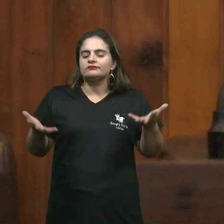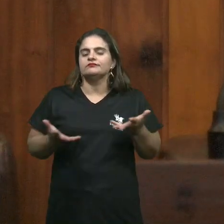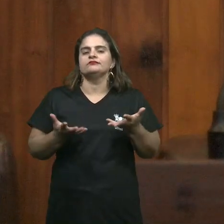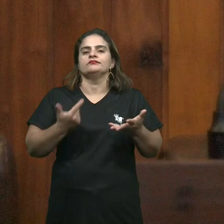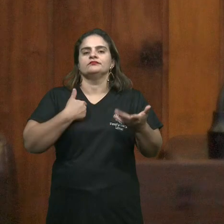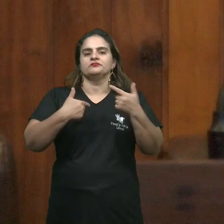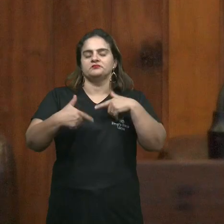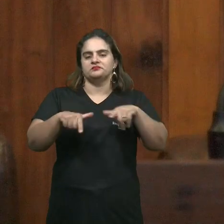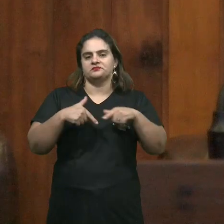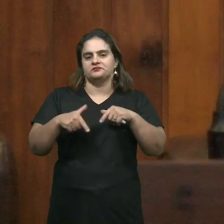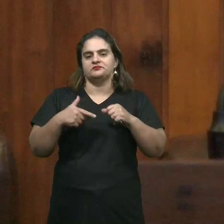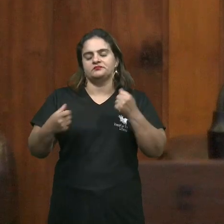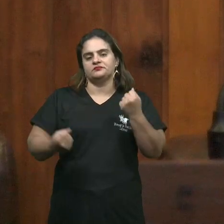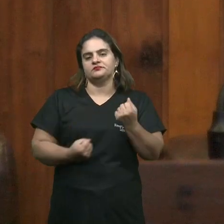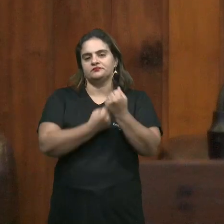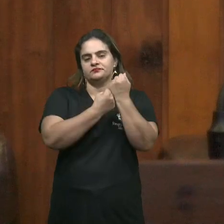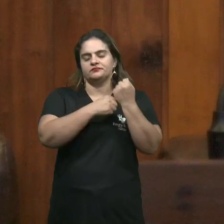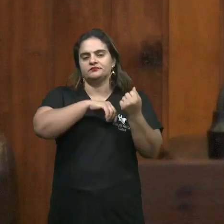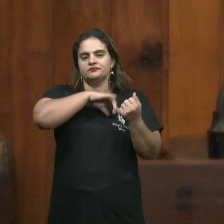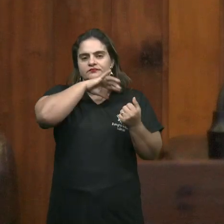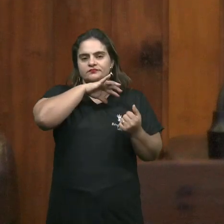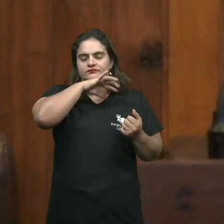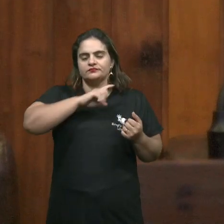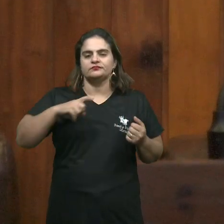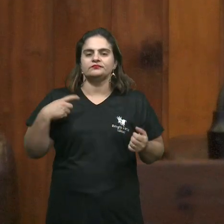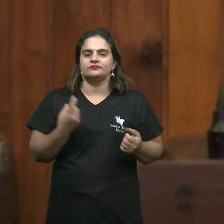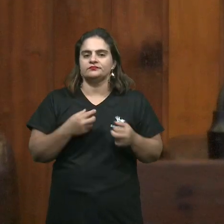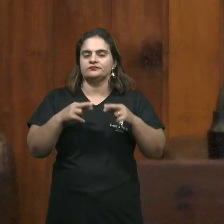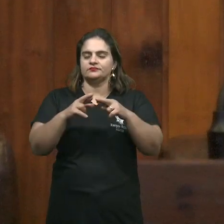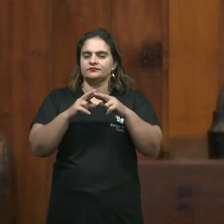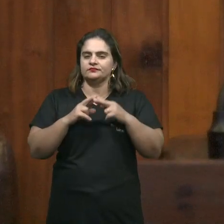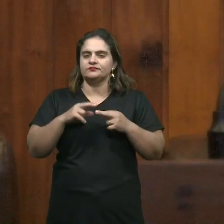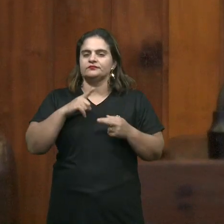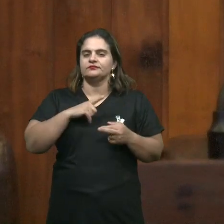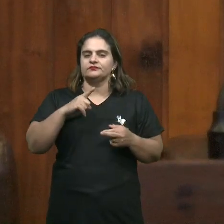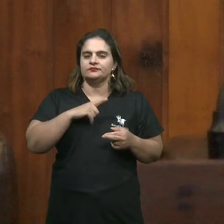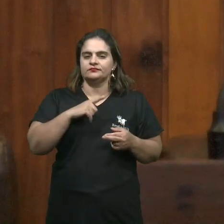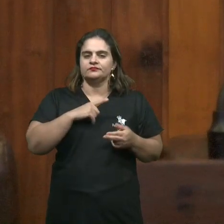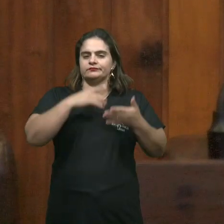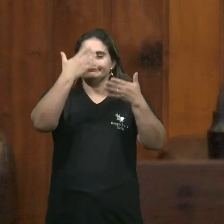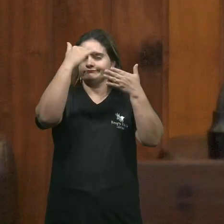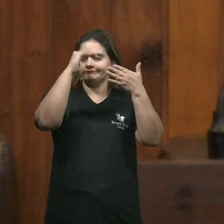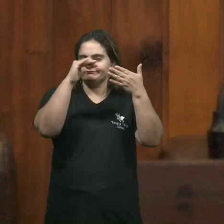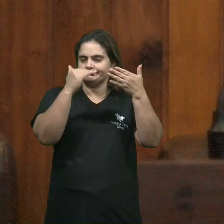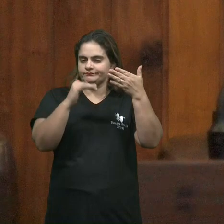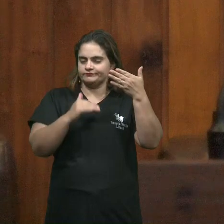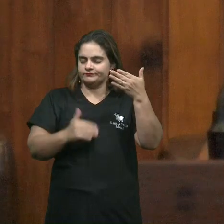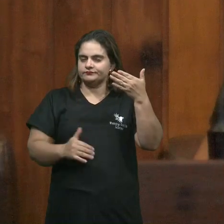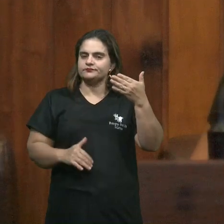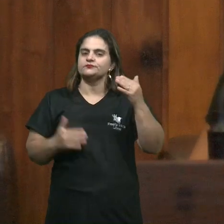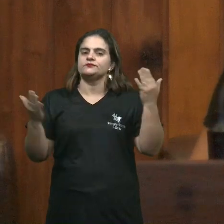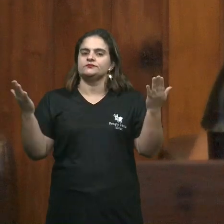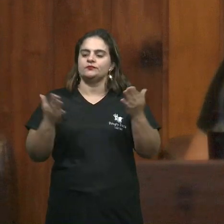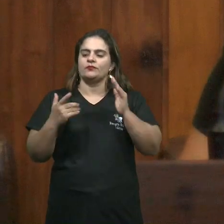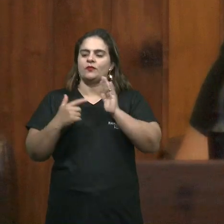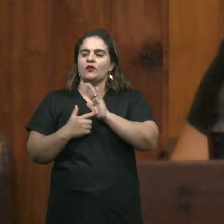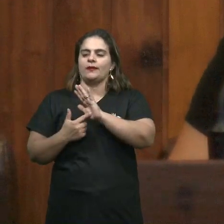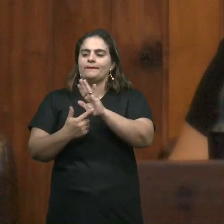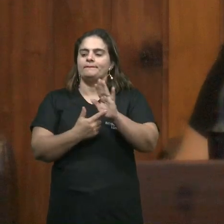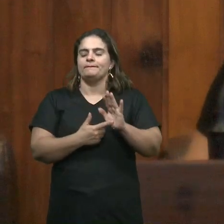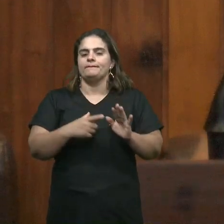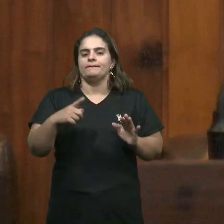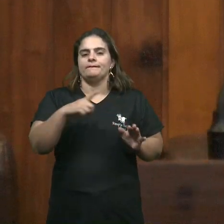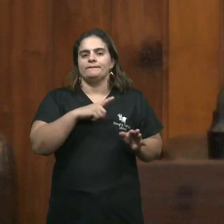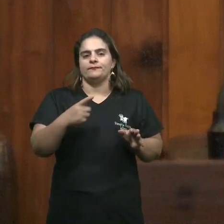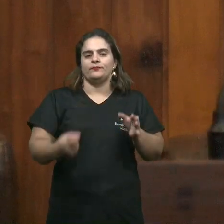árduo. Dentro do nosso requerimento, nós temos vários, considerando vários motivos para que ela seja